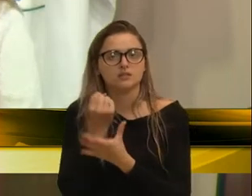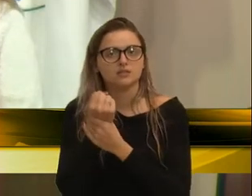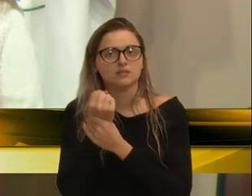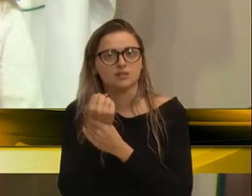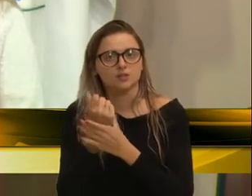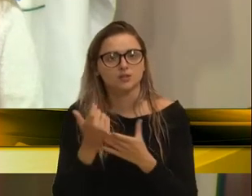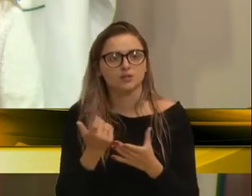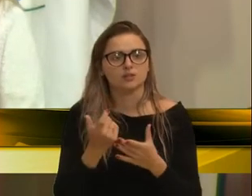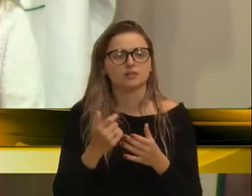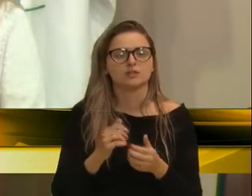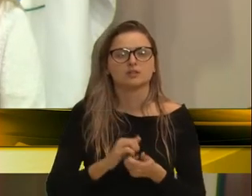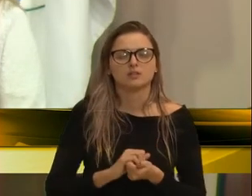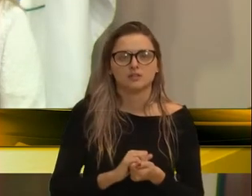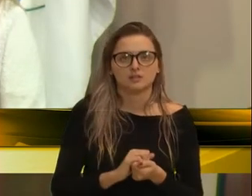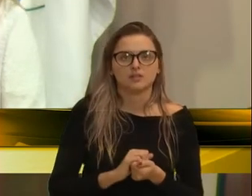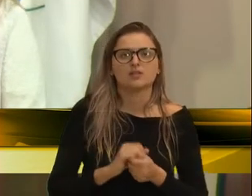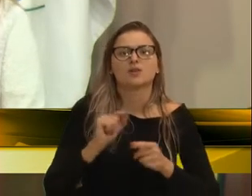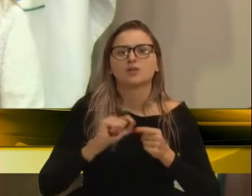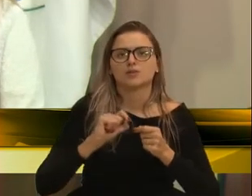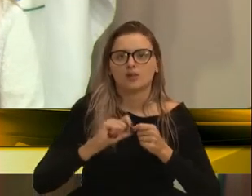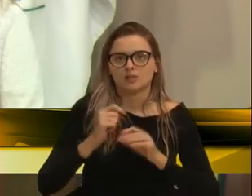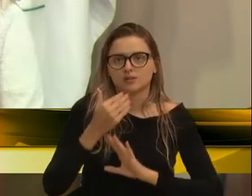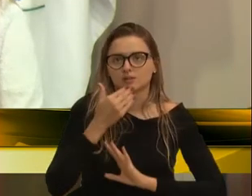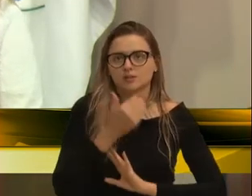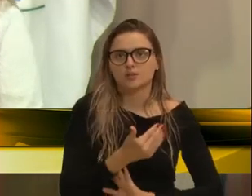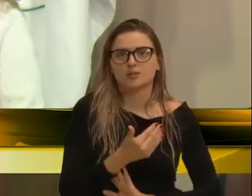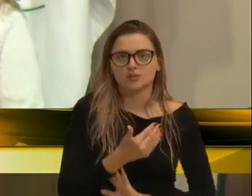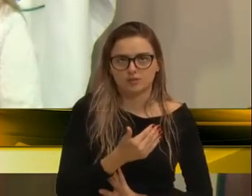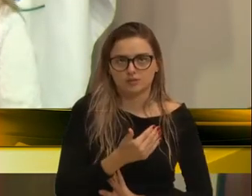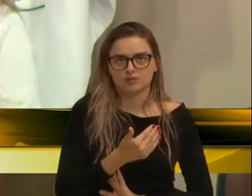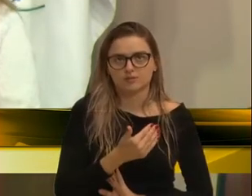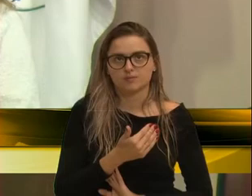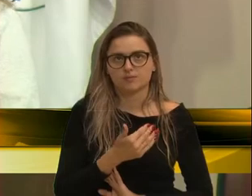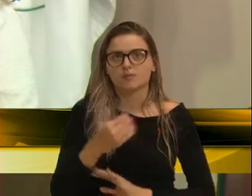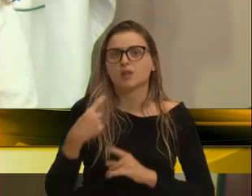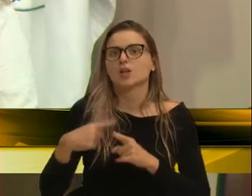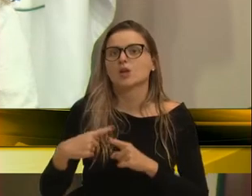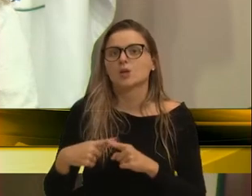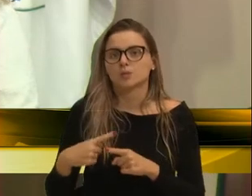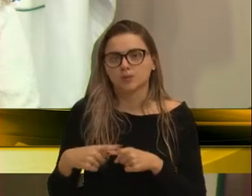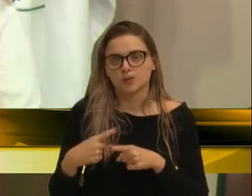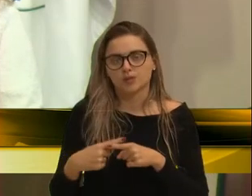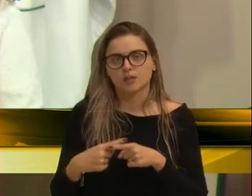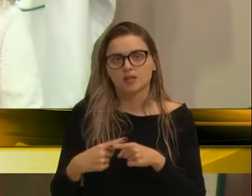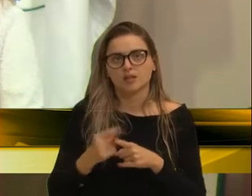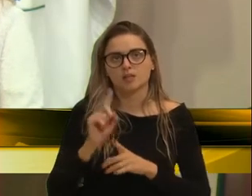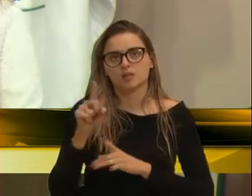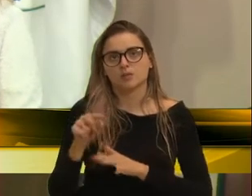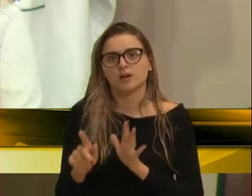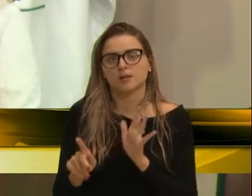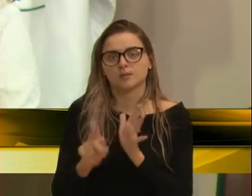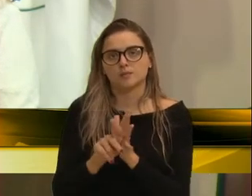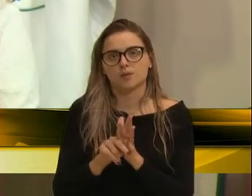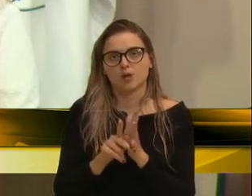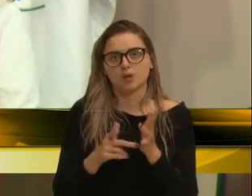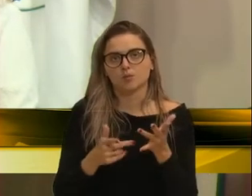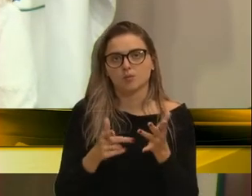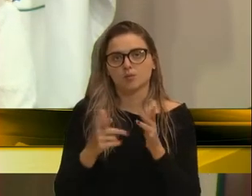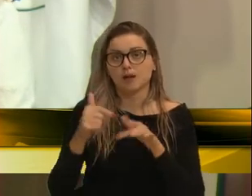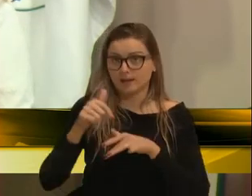gente faz essa indicação, né? Porque não cabe ao legislativo legislar sobre